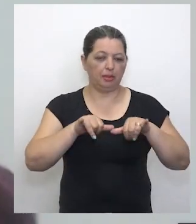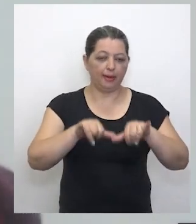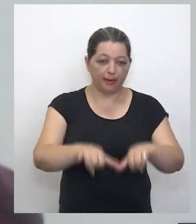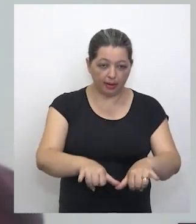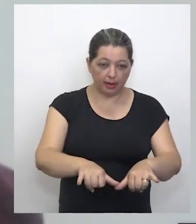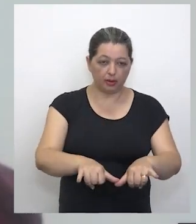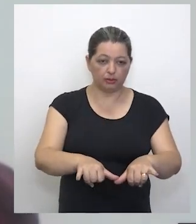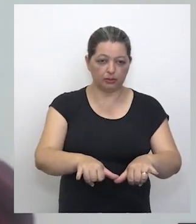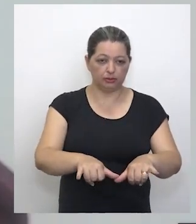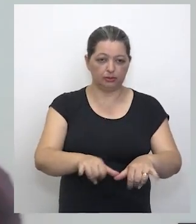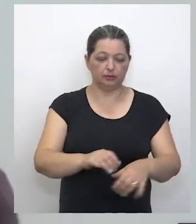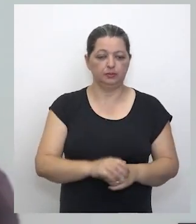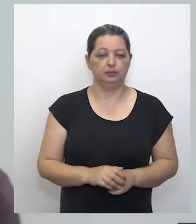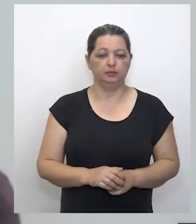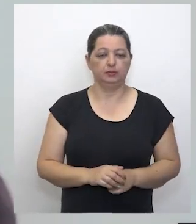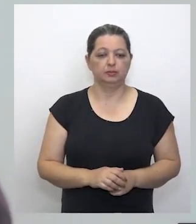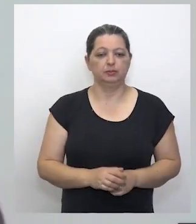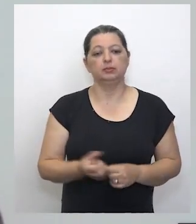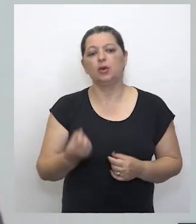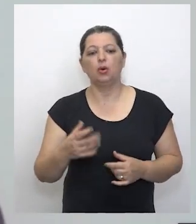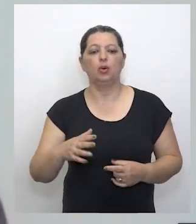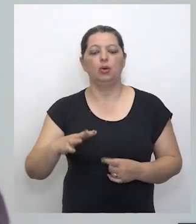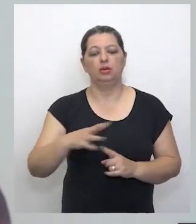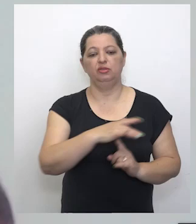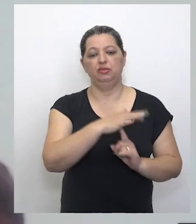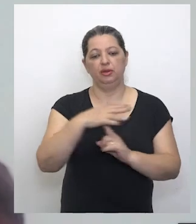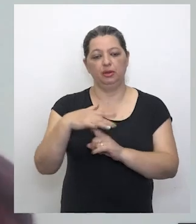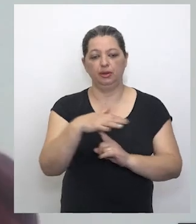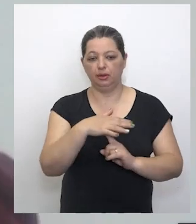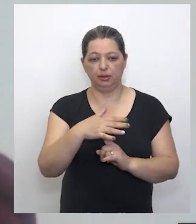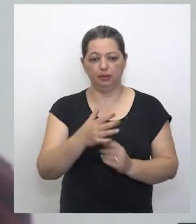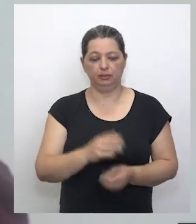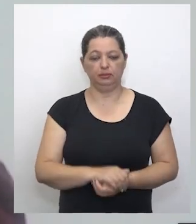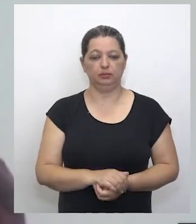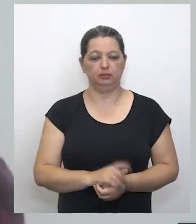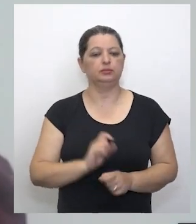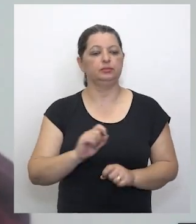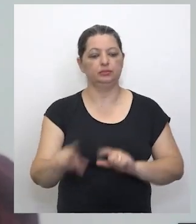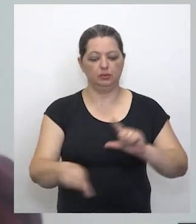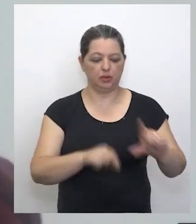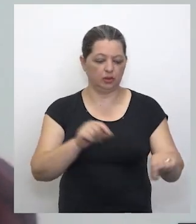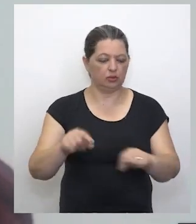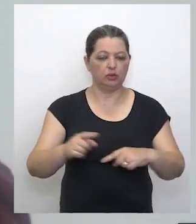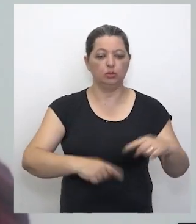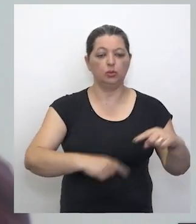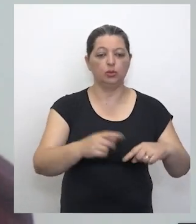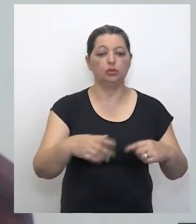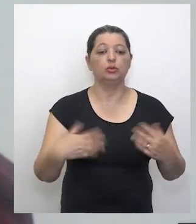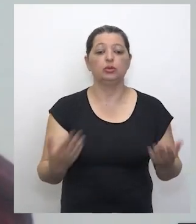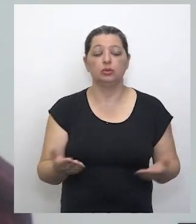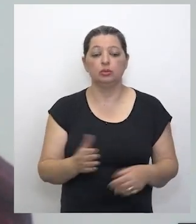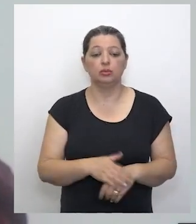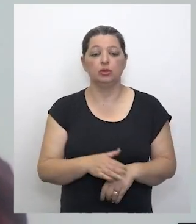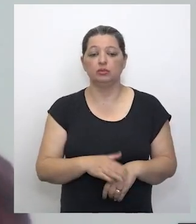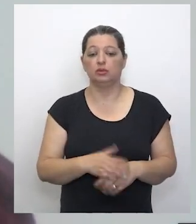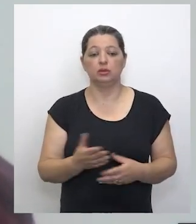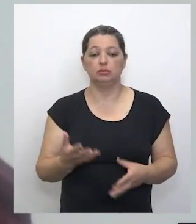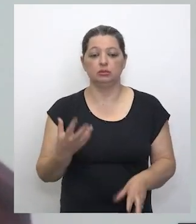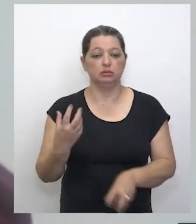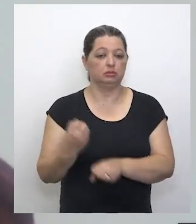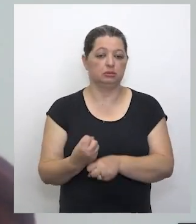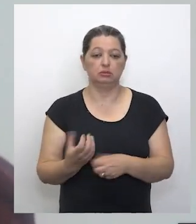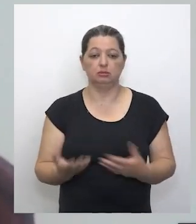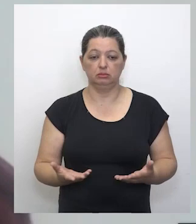supermercado, ou em alguma feira livre, né? À medida em que eles vão escolhendo os produtos, como que a gente faz para saber quanto que a gente